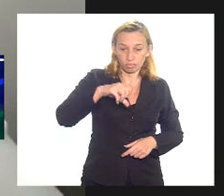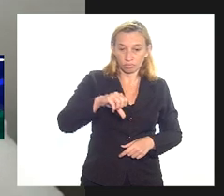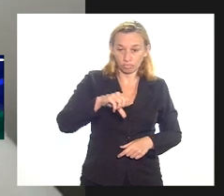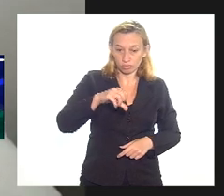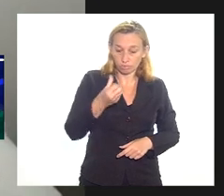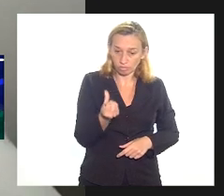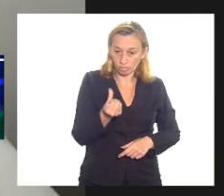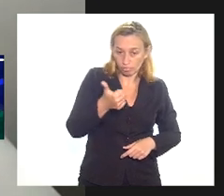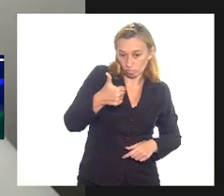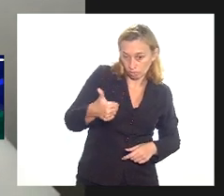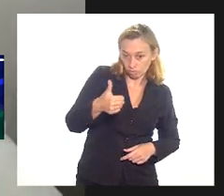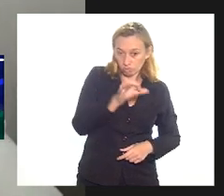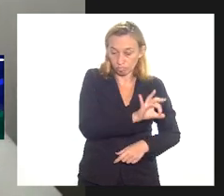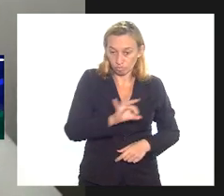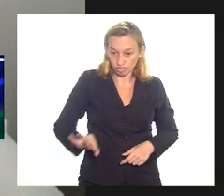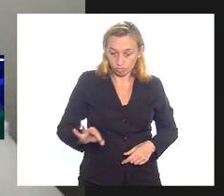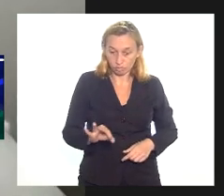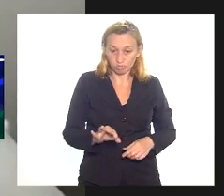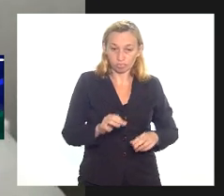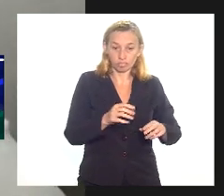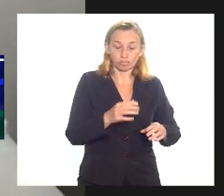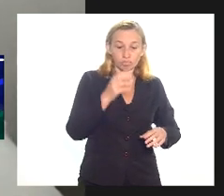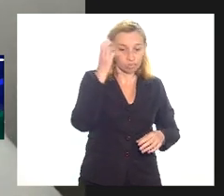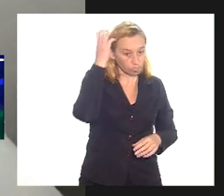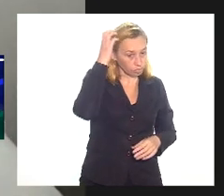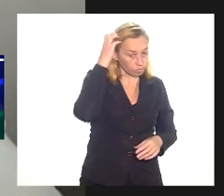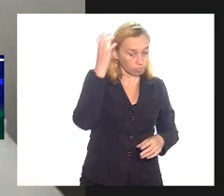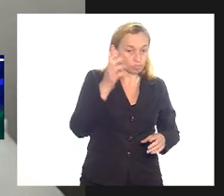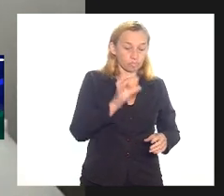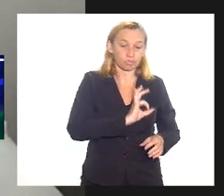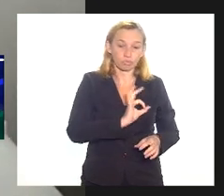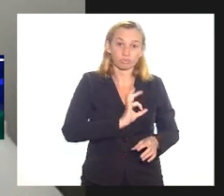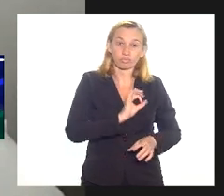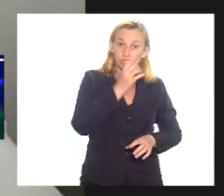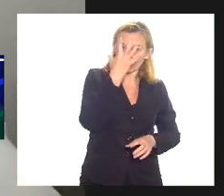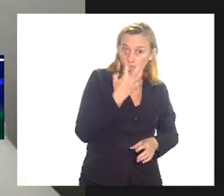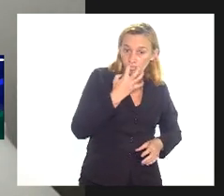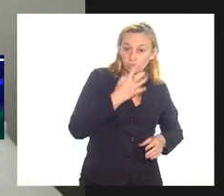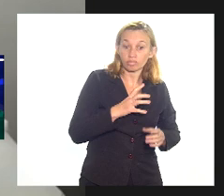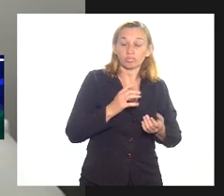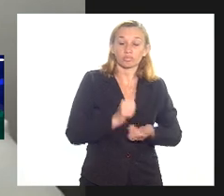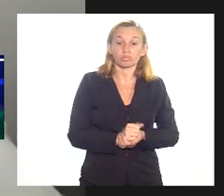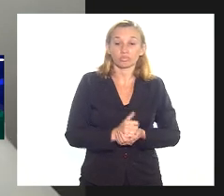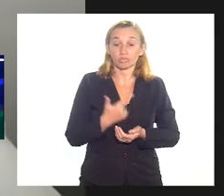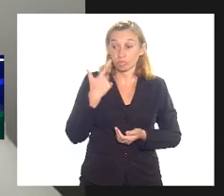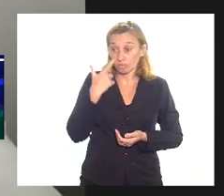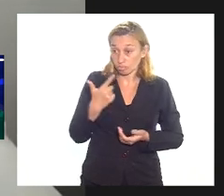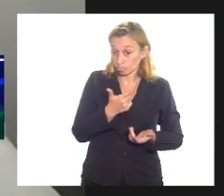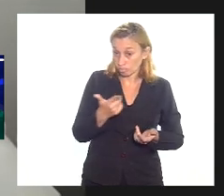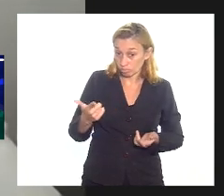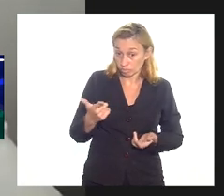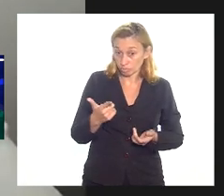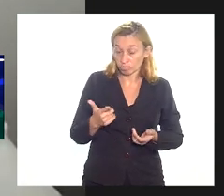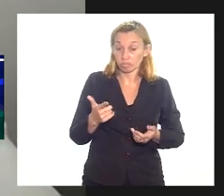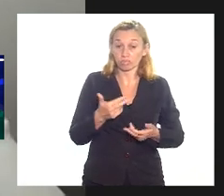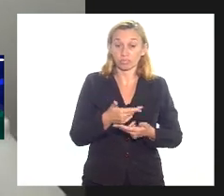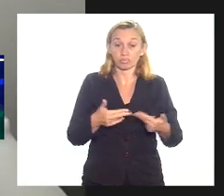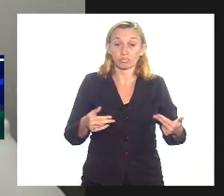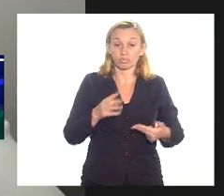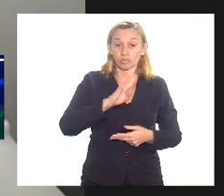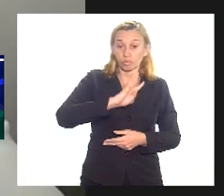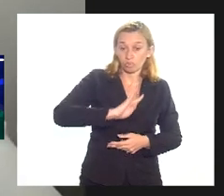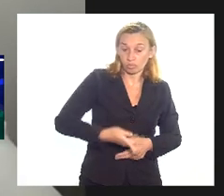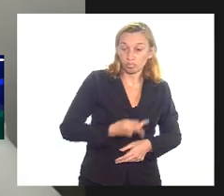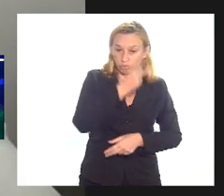161% da letalidade policial. Isso é muito sério. É óbvio que, diante de um massacre que a gente já está tendo de cerca de 4